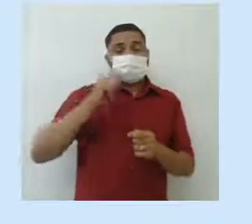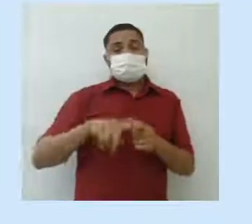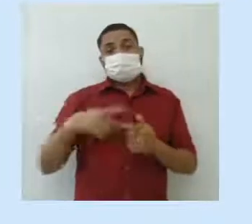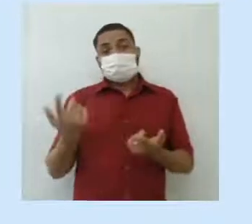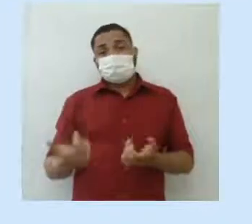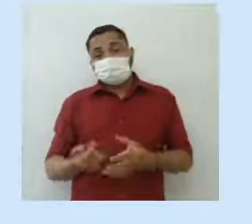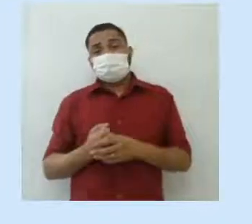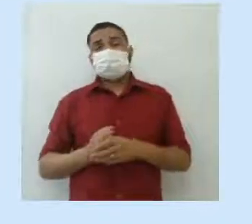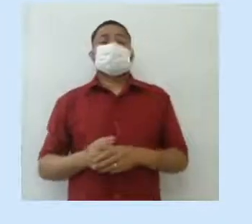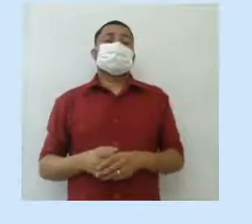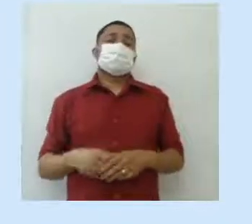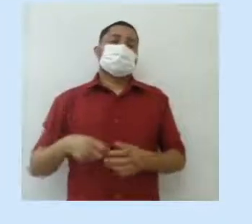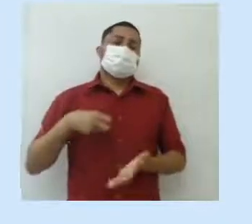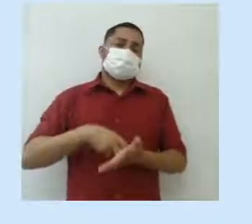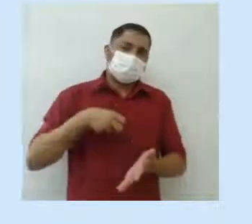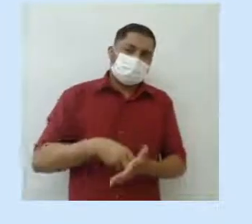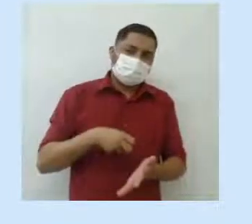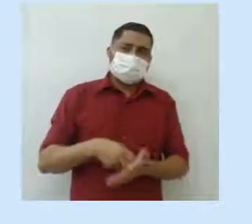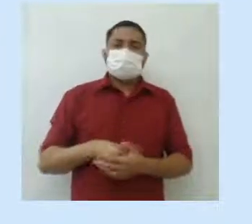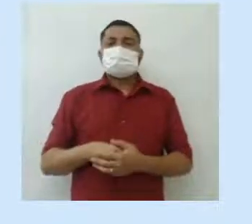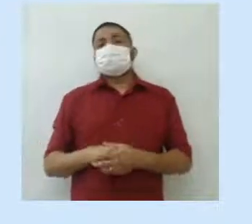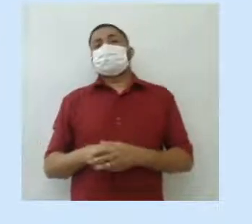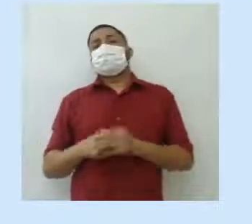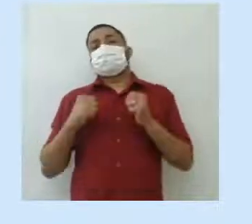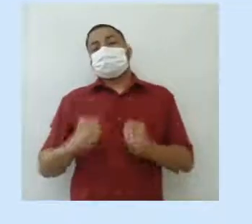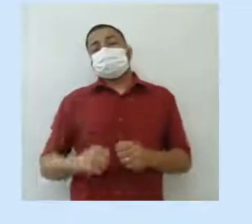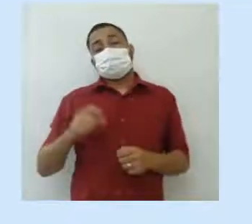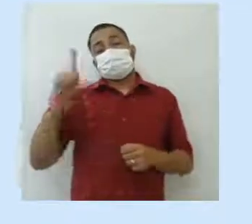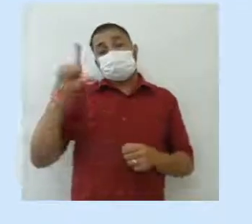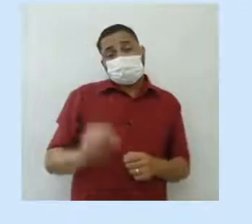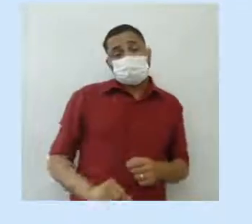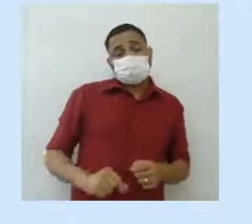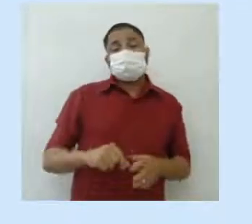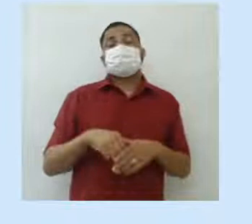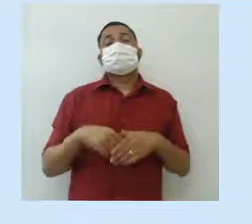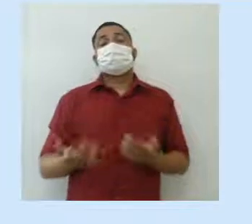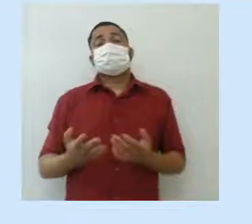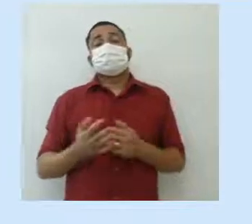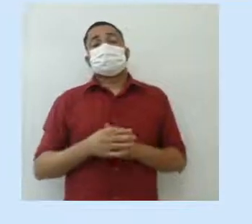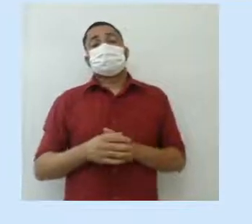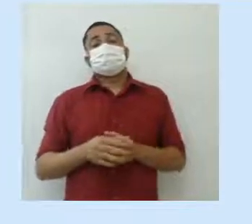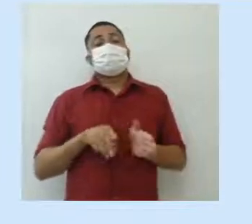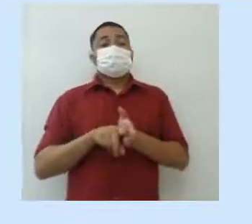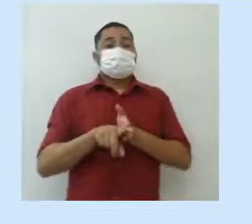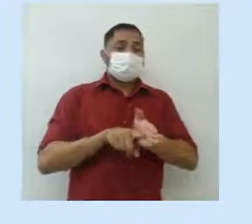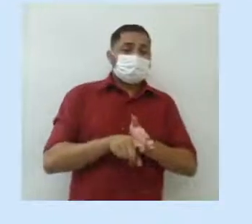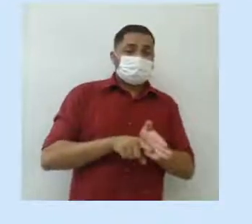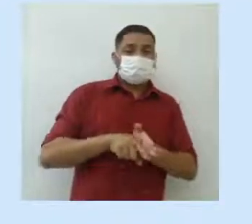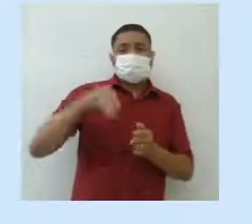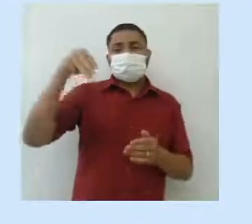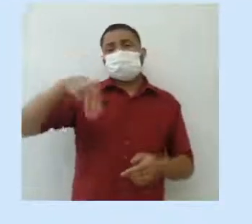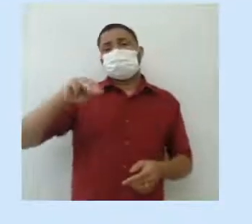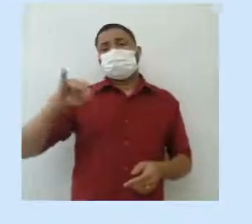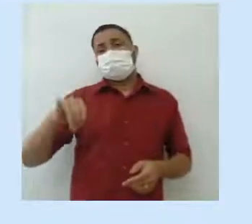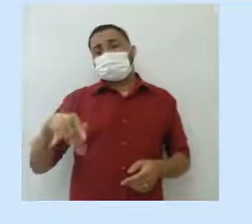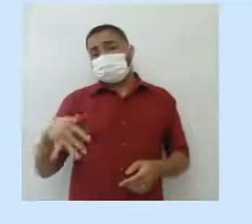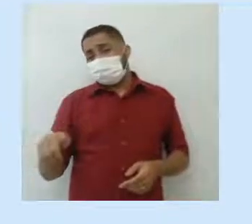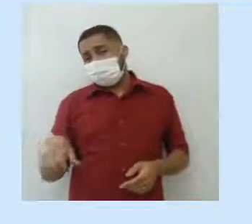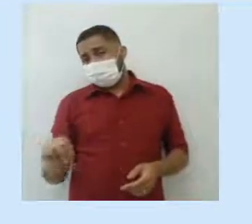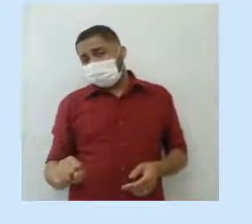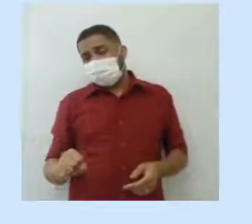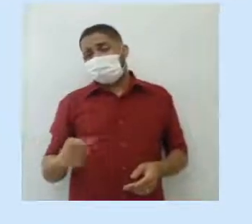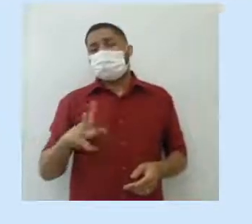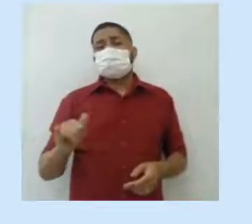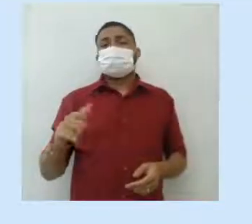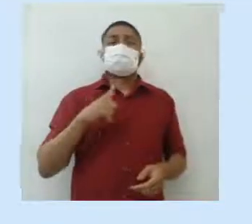castigos, os maus tratos poderiam diminuir por parte de quem? Dos exploradores das minas. Então aí vocês vão